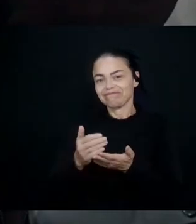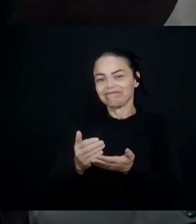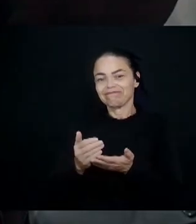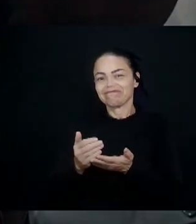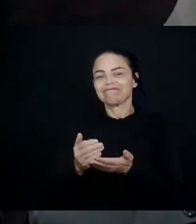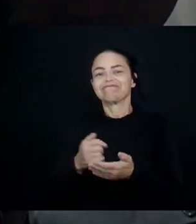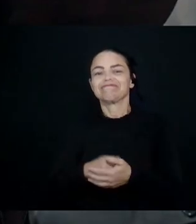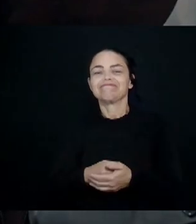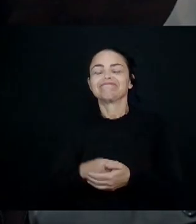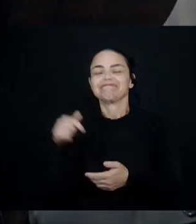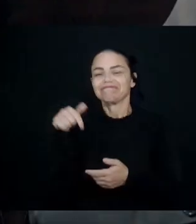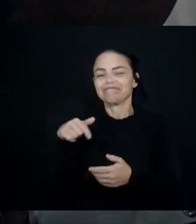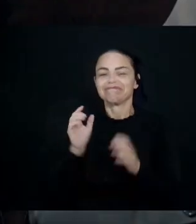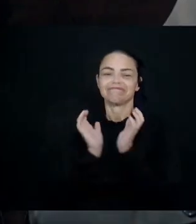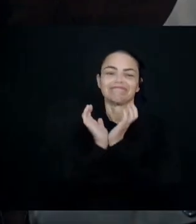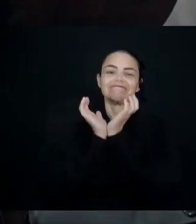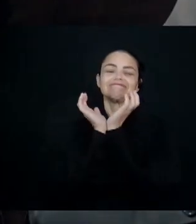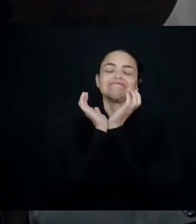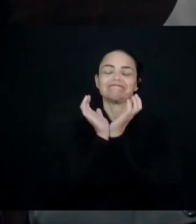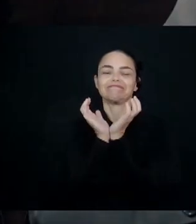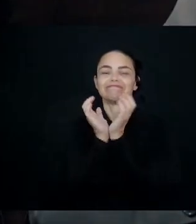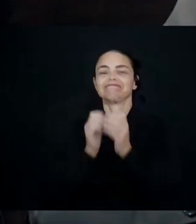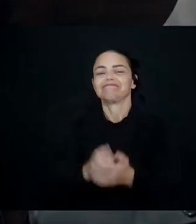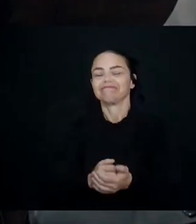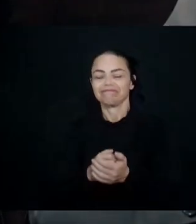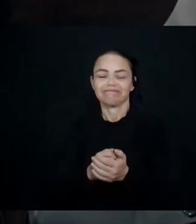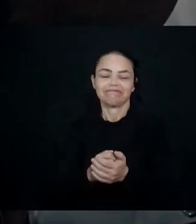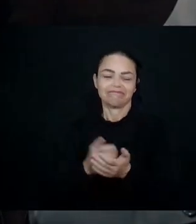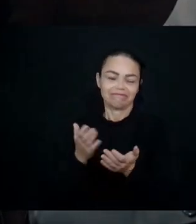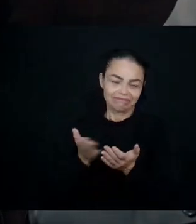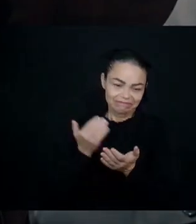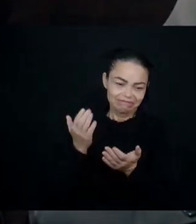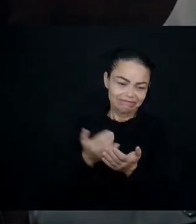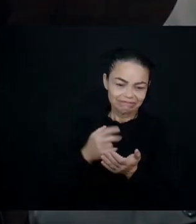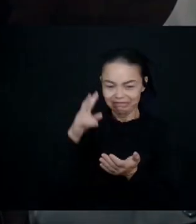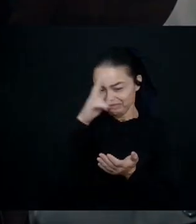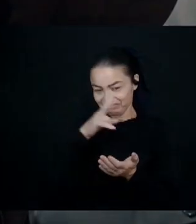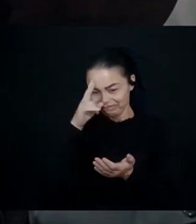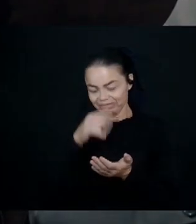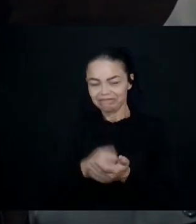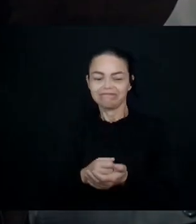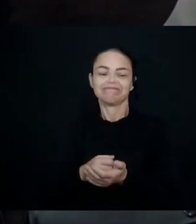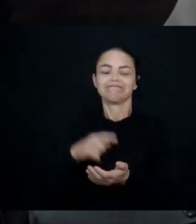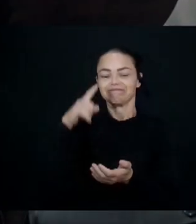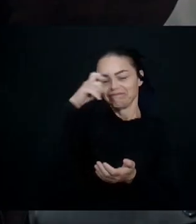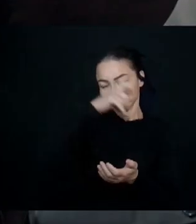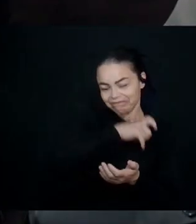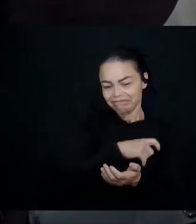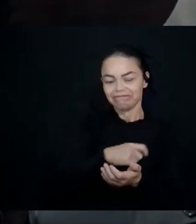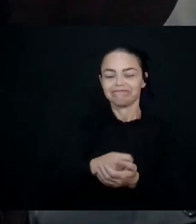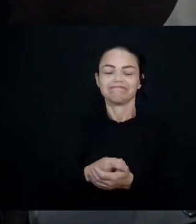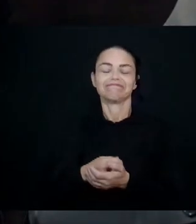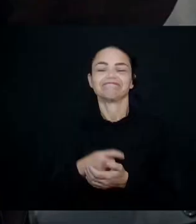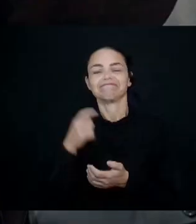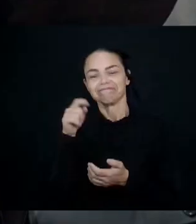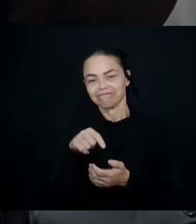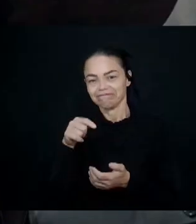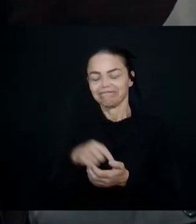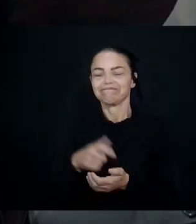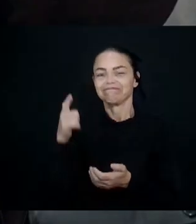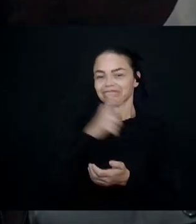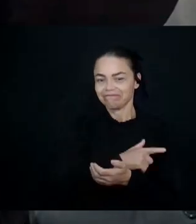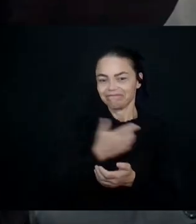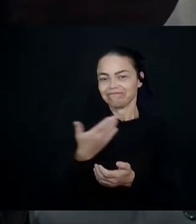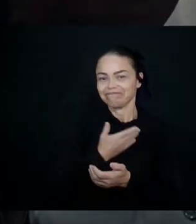dessa Copa, inclusive, né? Você dá uma folheada, você lembra, olha, essa daqui foi difícil, olha, essa daqui eu ganhei do meu amigo fazendo